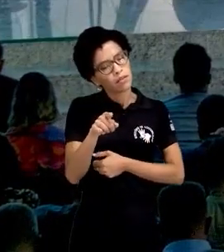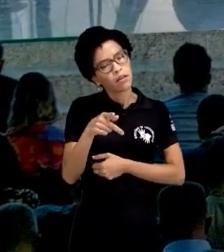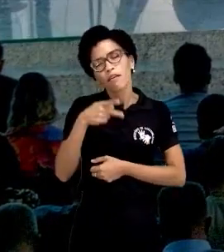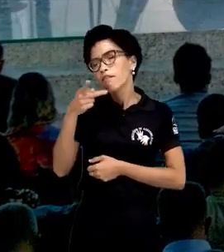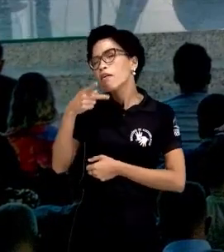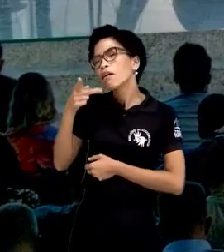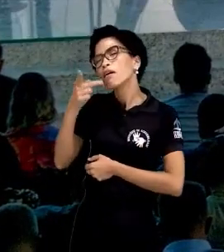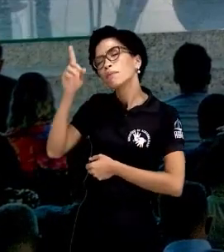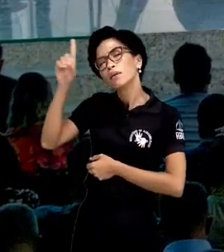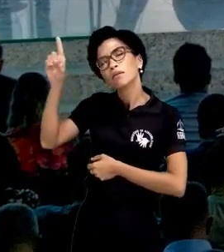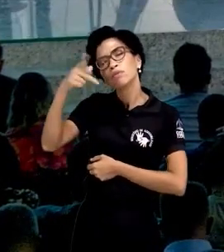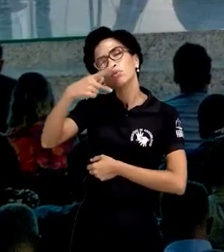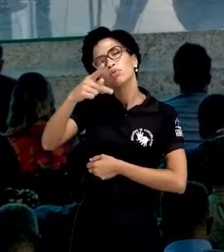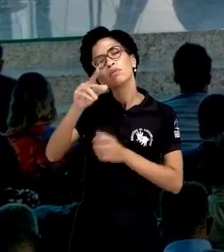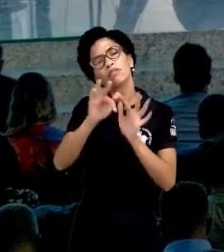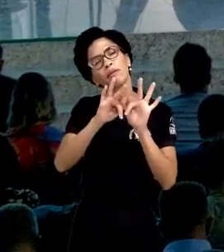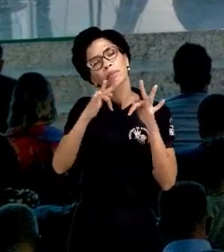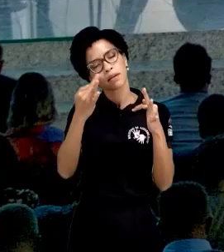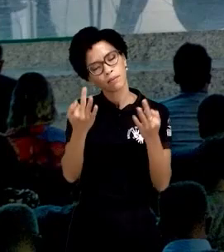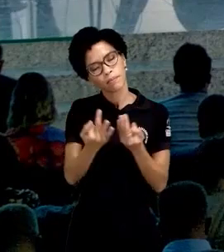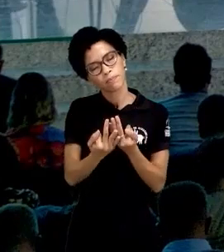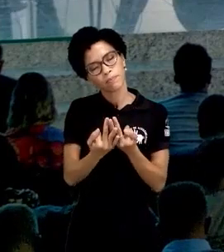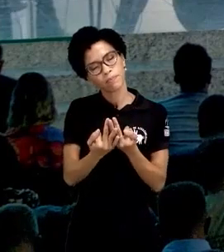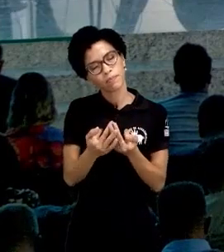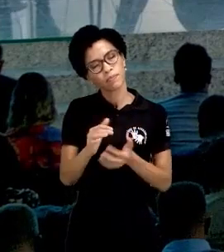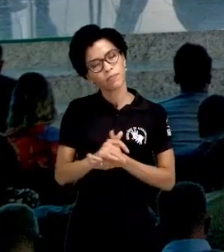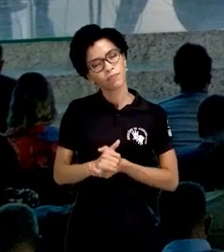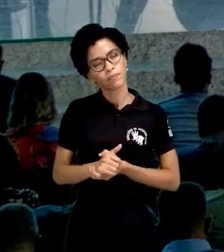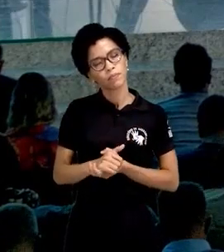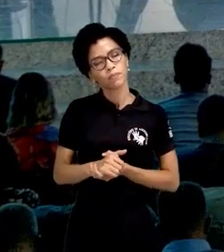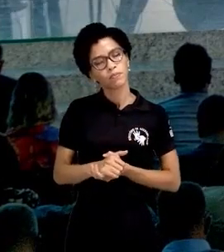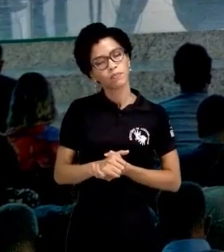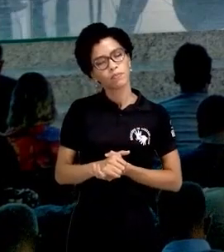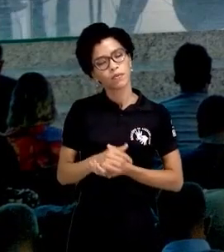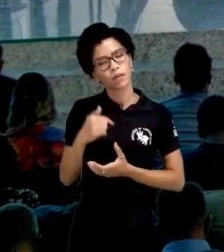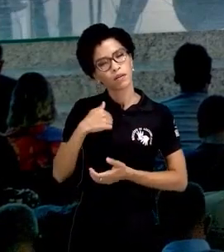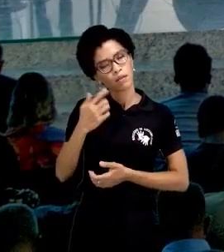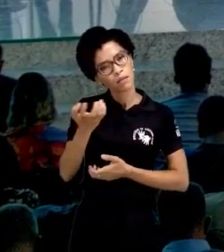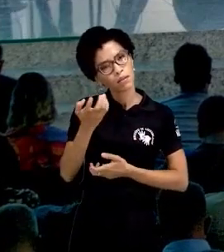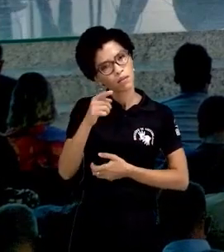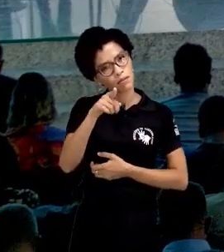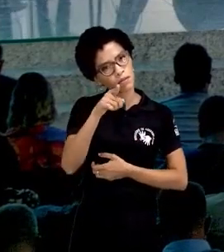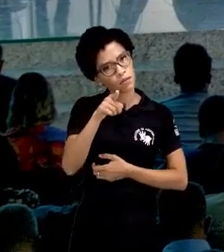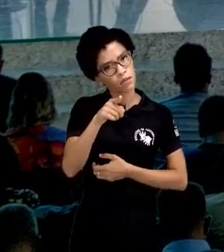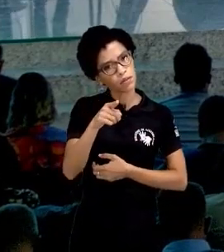Eu queria que você colocasse diante do Senhor a sua vida, seu ministério,